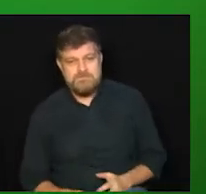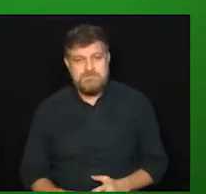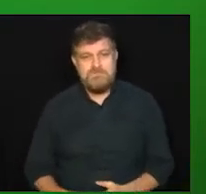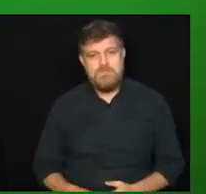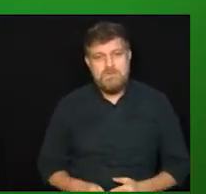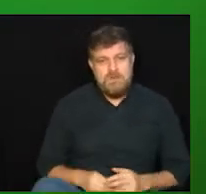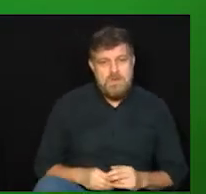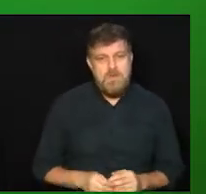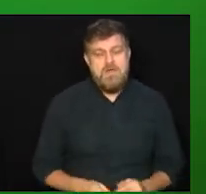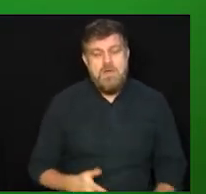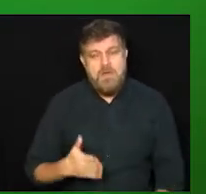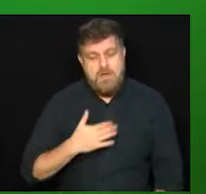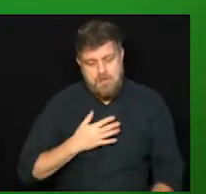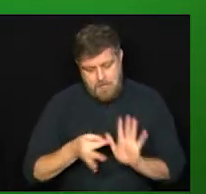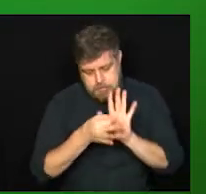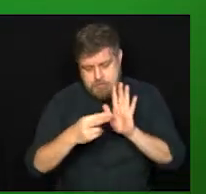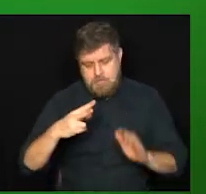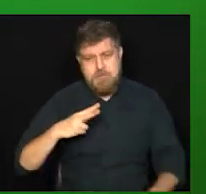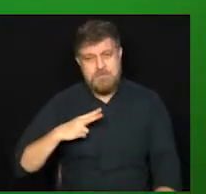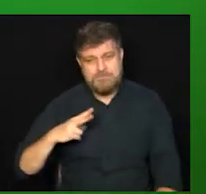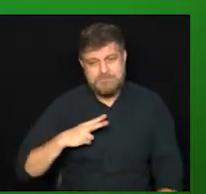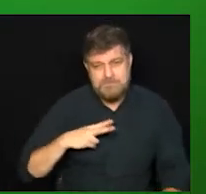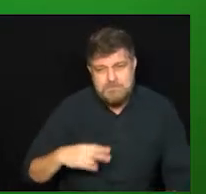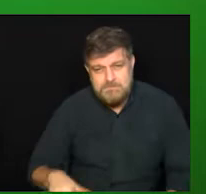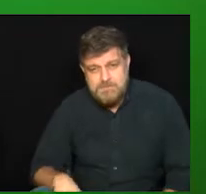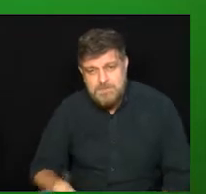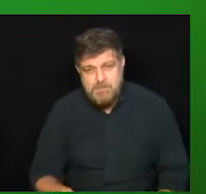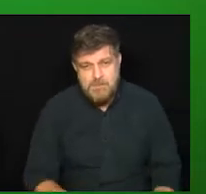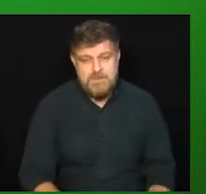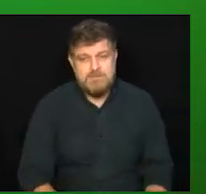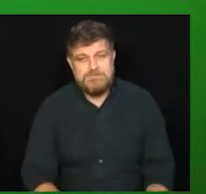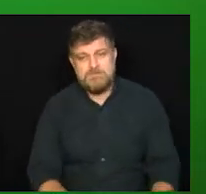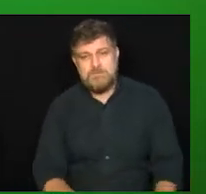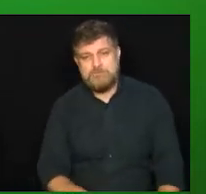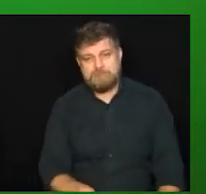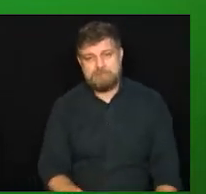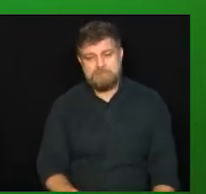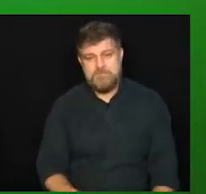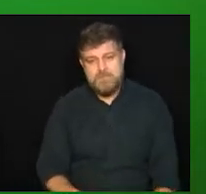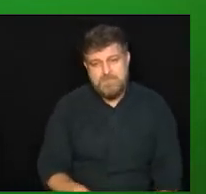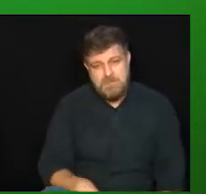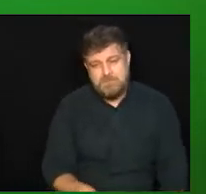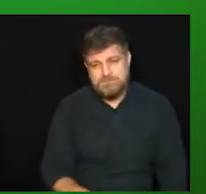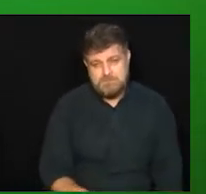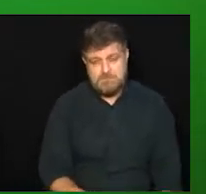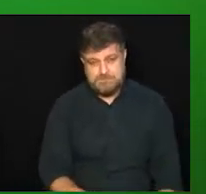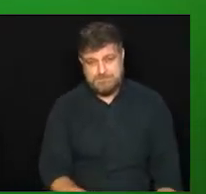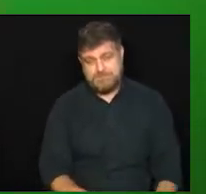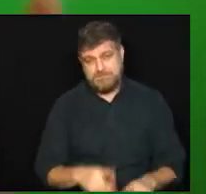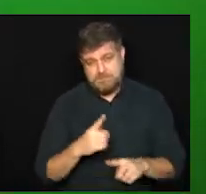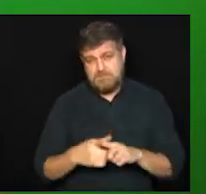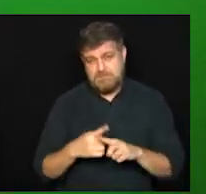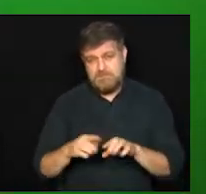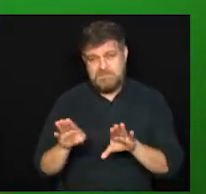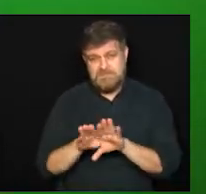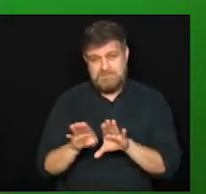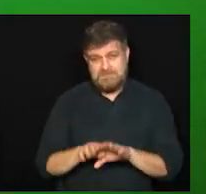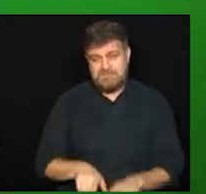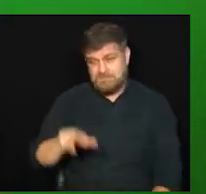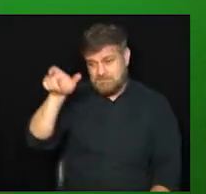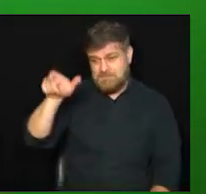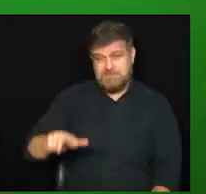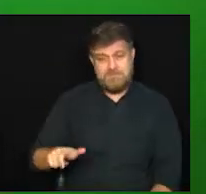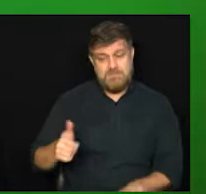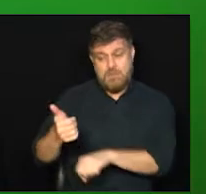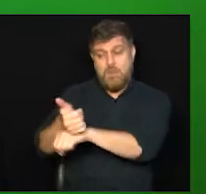Então, dentro da minha visão, depois o Antônio também pode também aí dar a visão dele aí, até porque ele é hoteleiro,